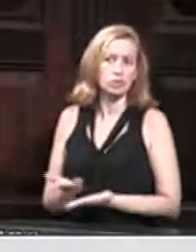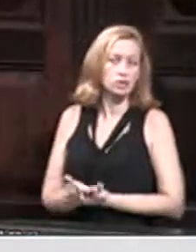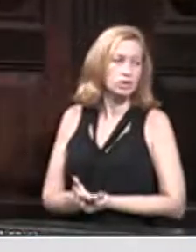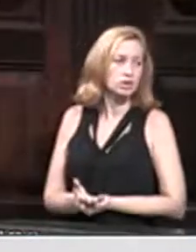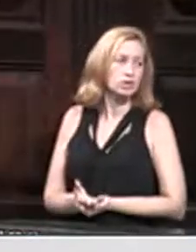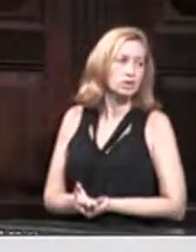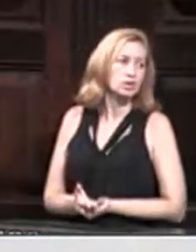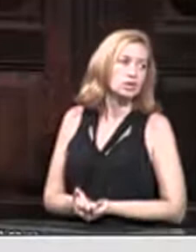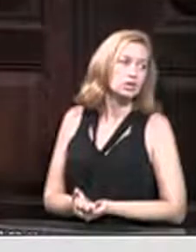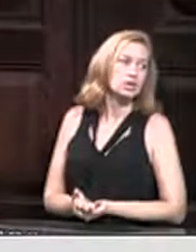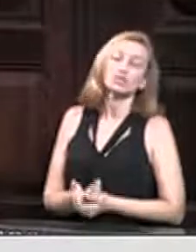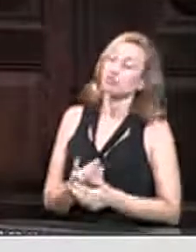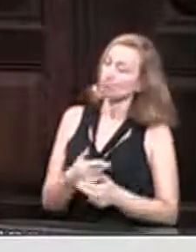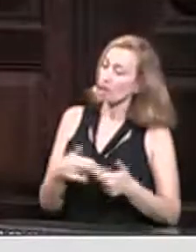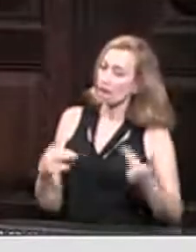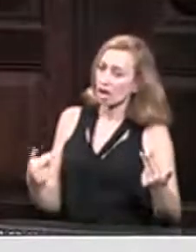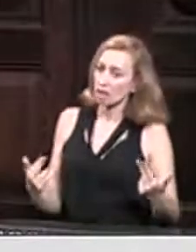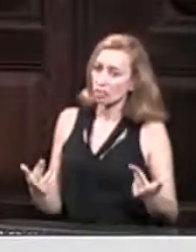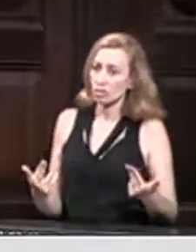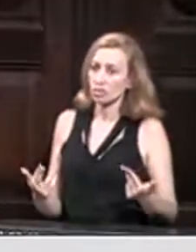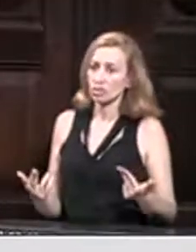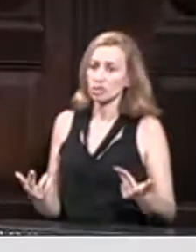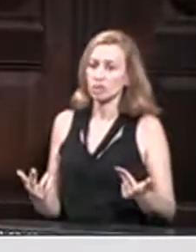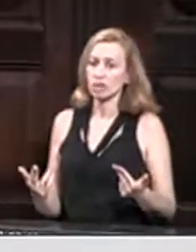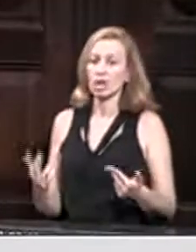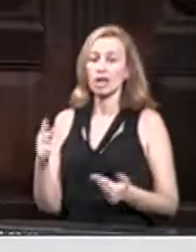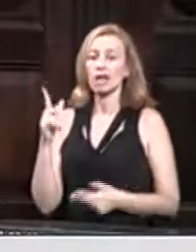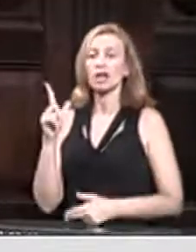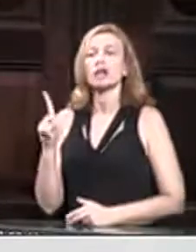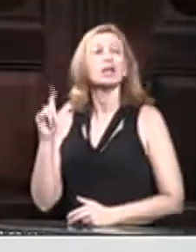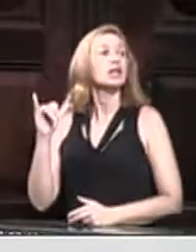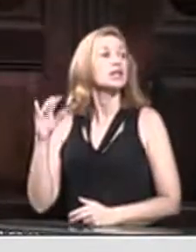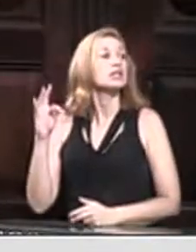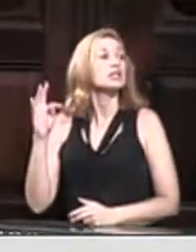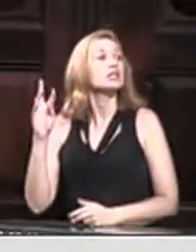completamente diversos da literatura.